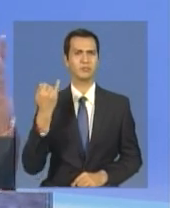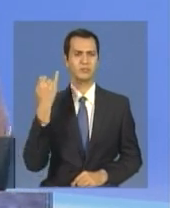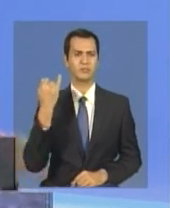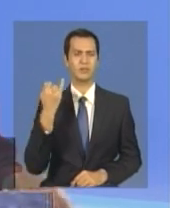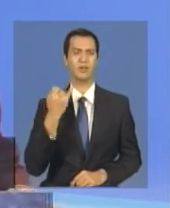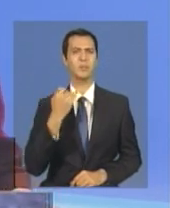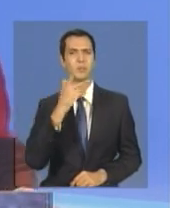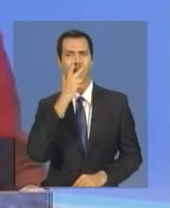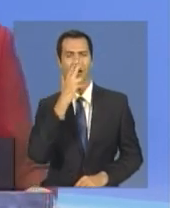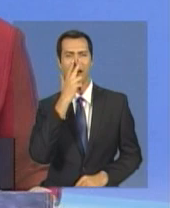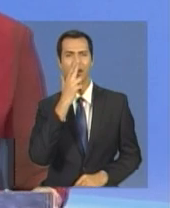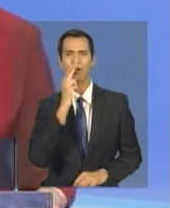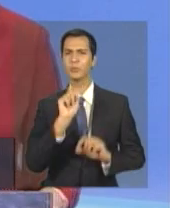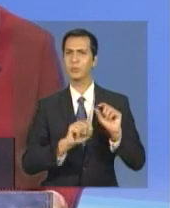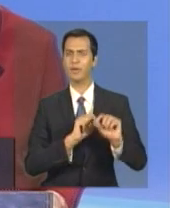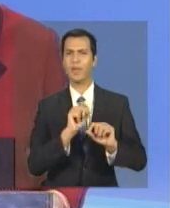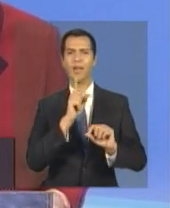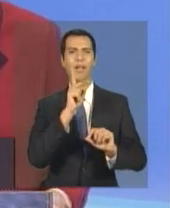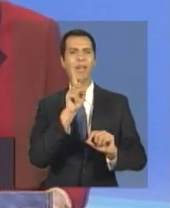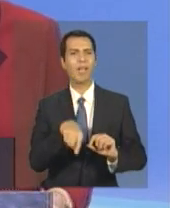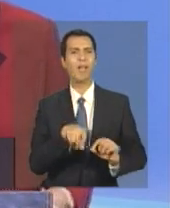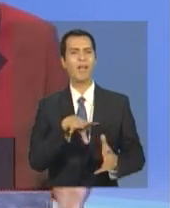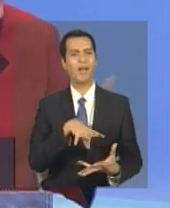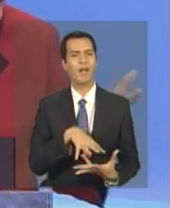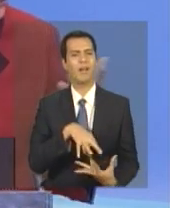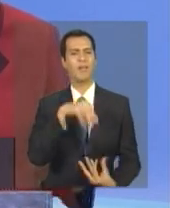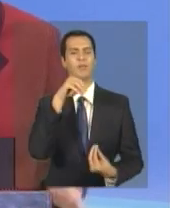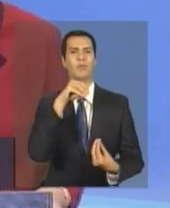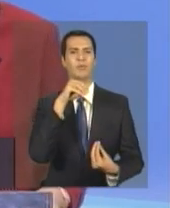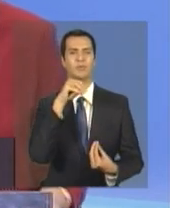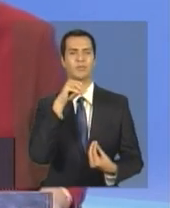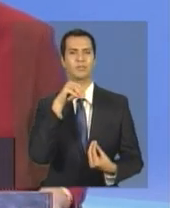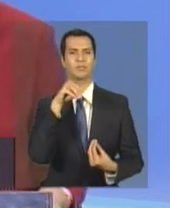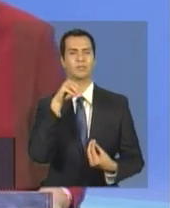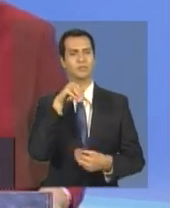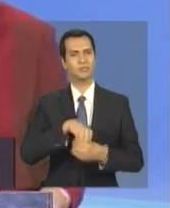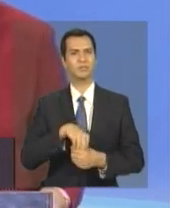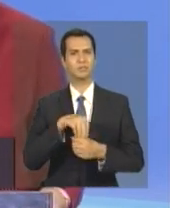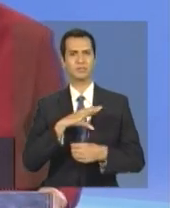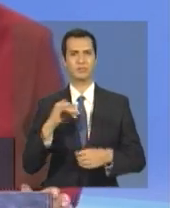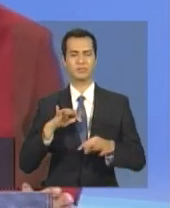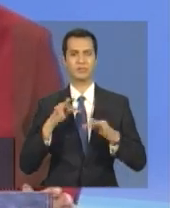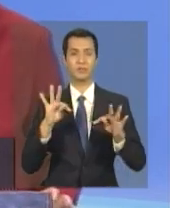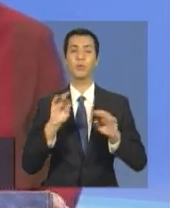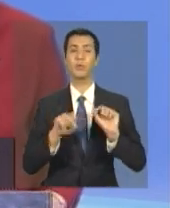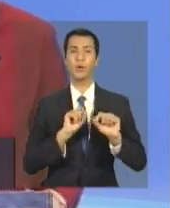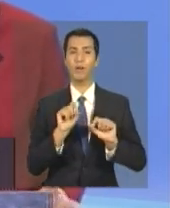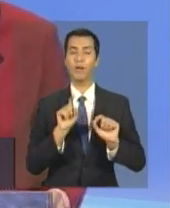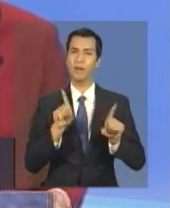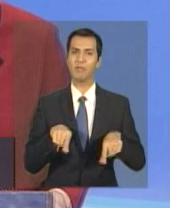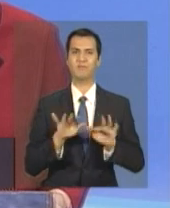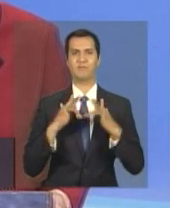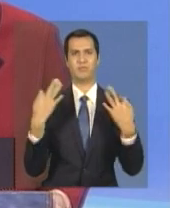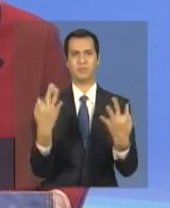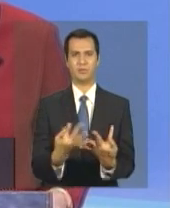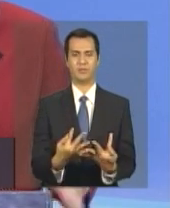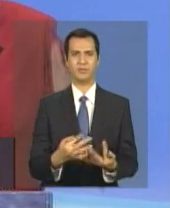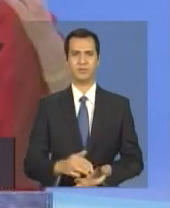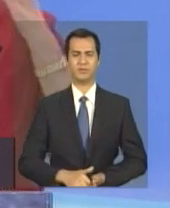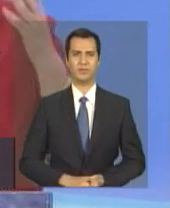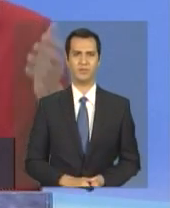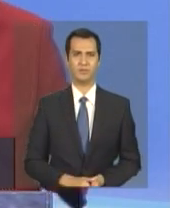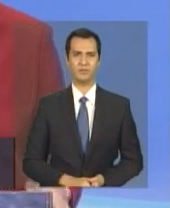uma espécie de alma nessa questão toda, que eu acho que são as famílias. E vou